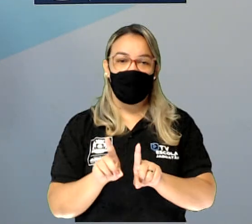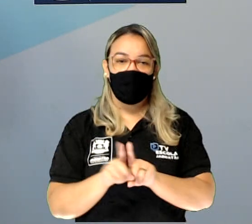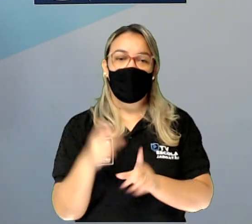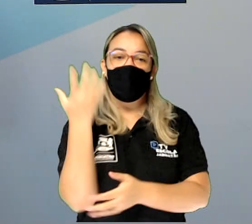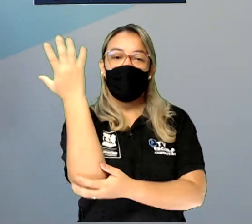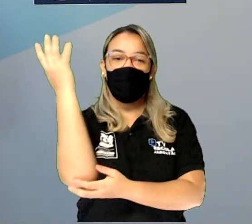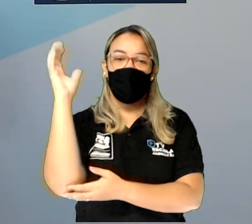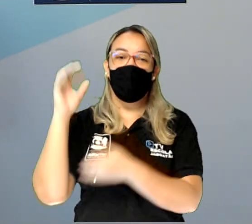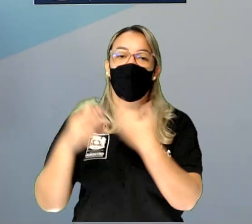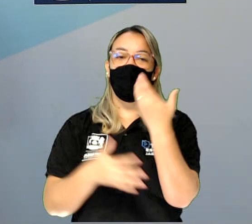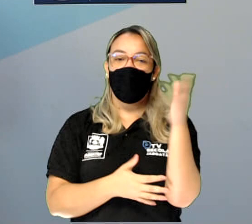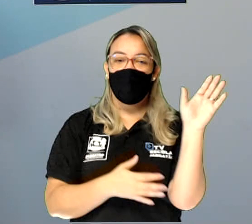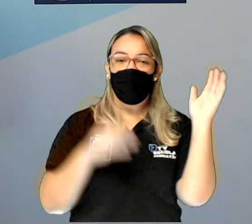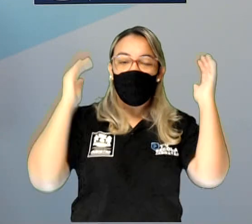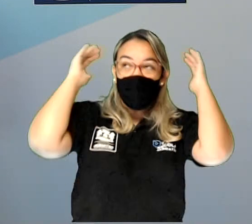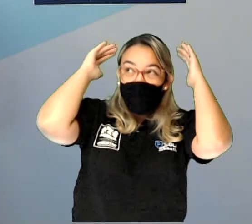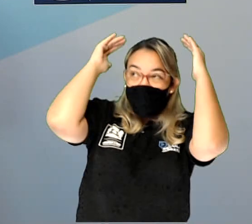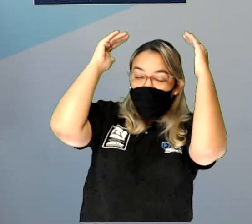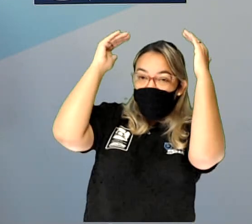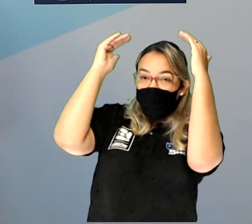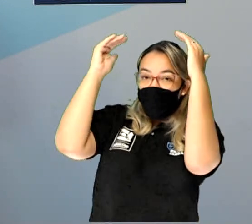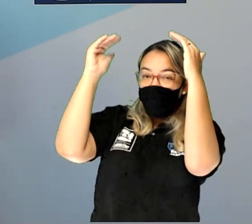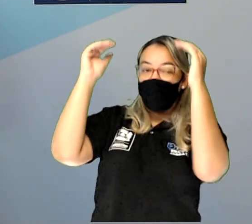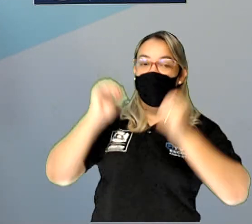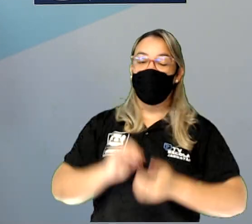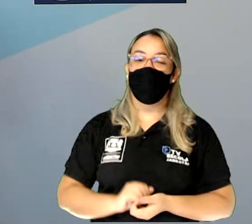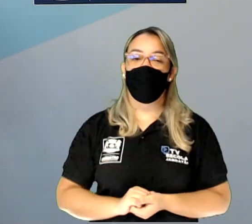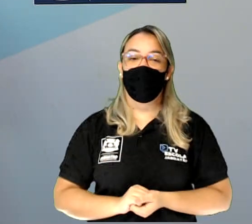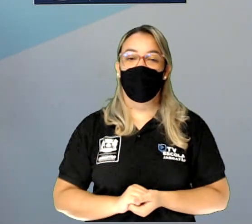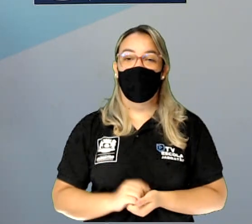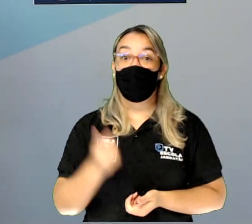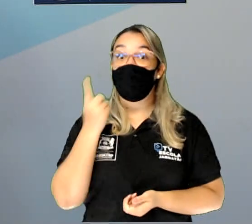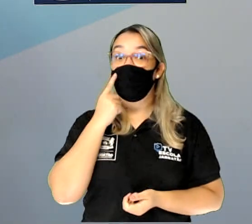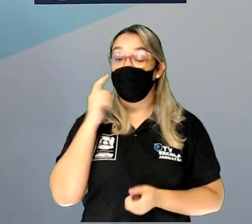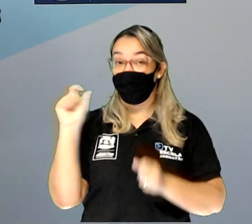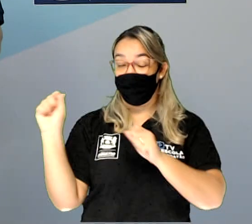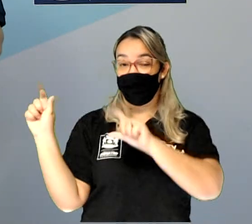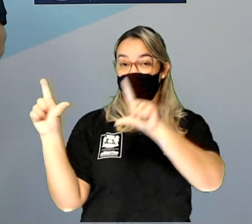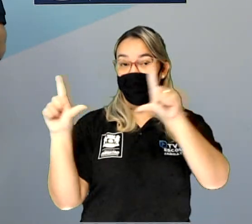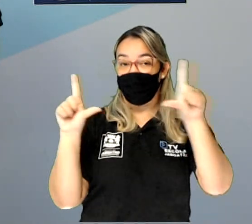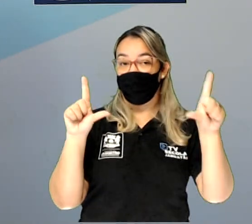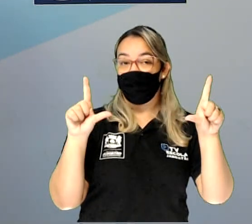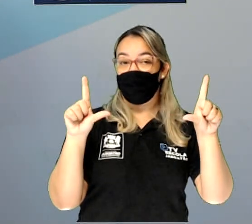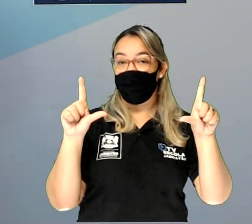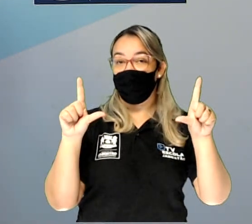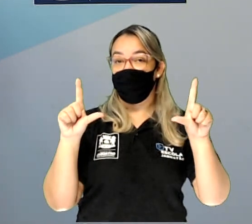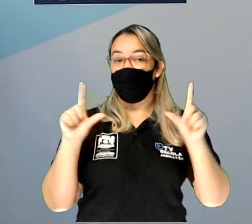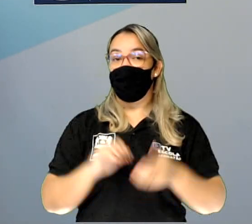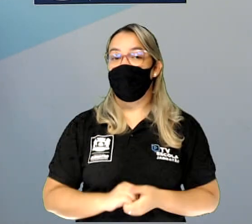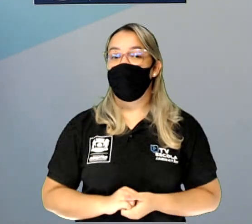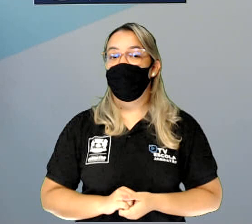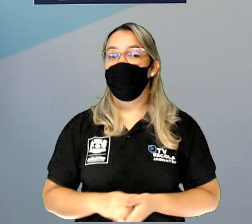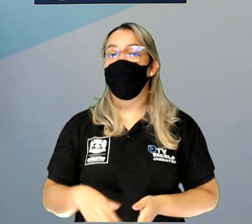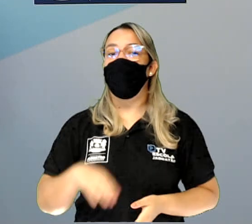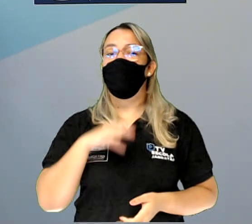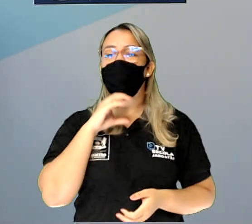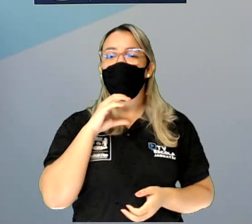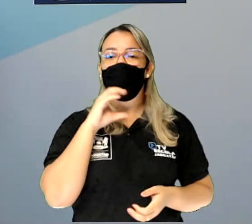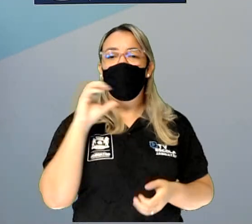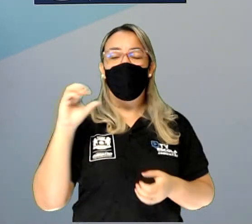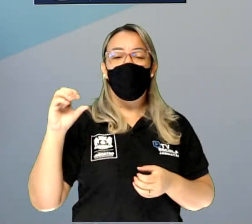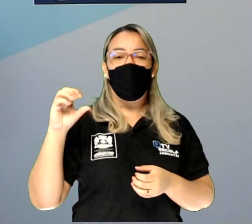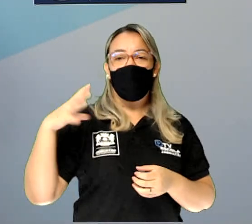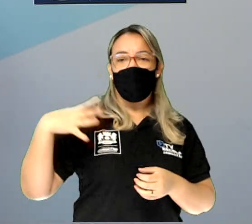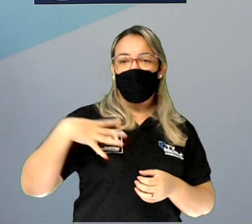serve de abrigo. Olha só que imagem mais linda, um esquilo com o seu bebezinho, com o